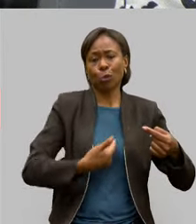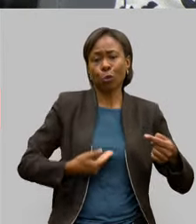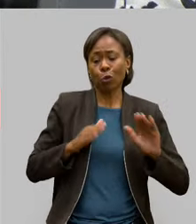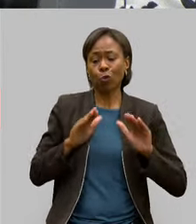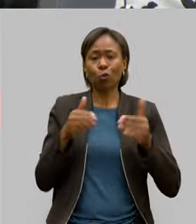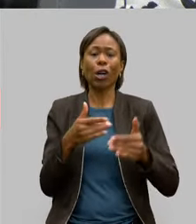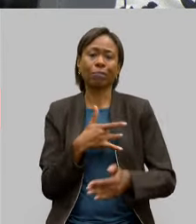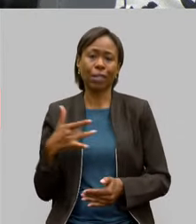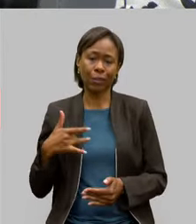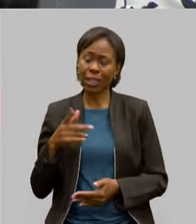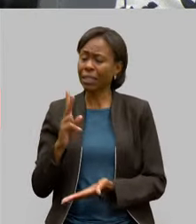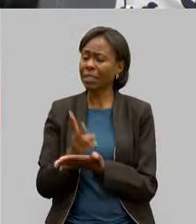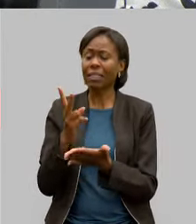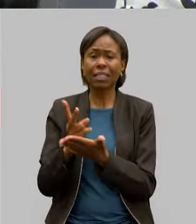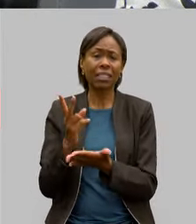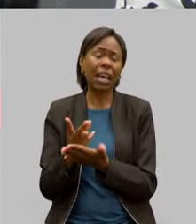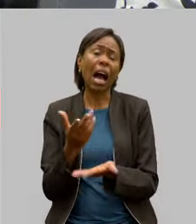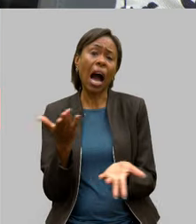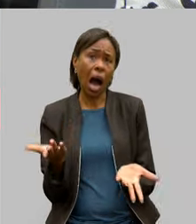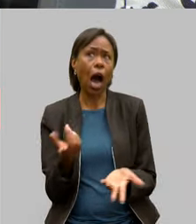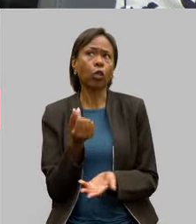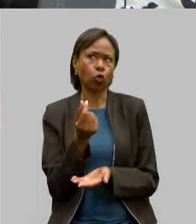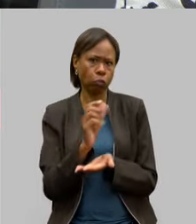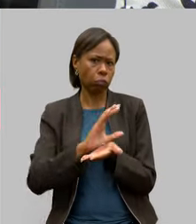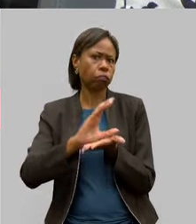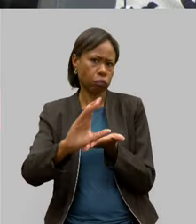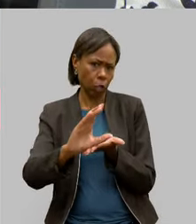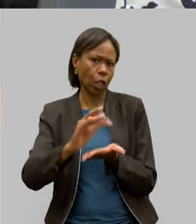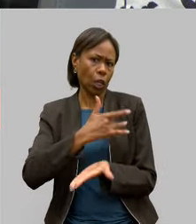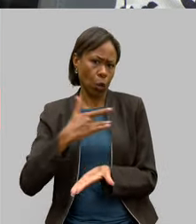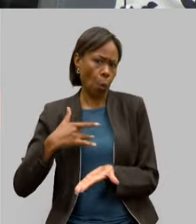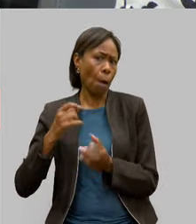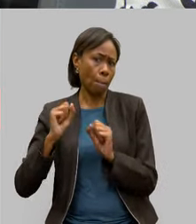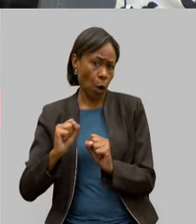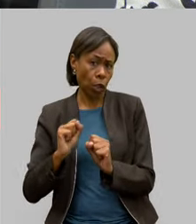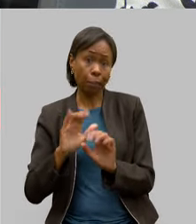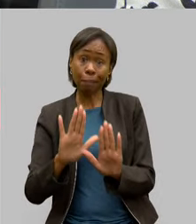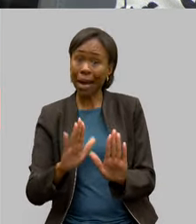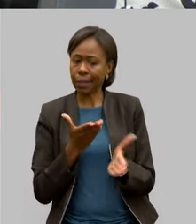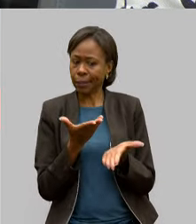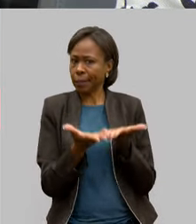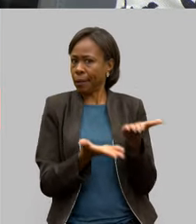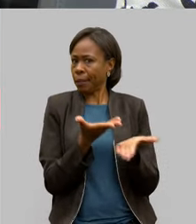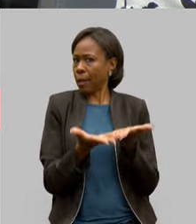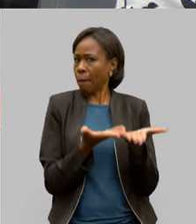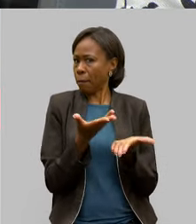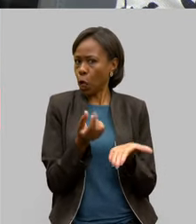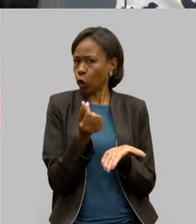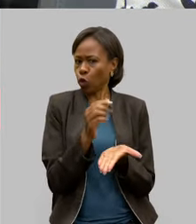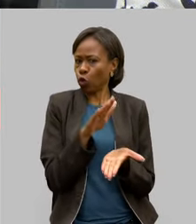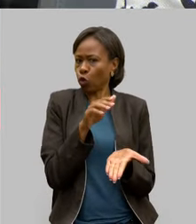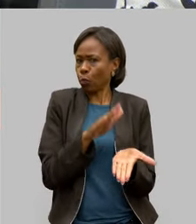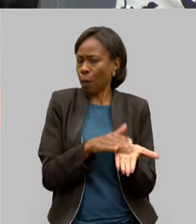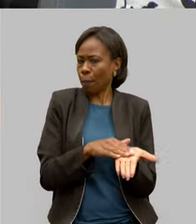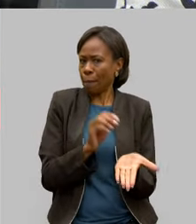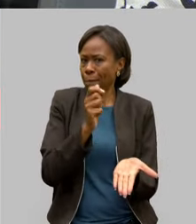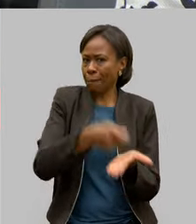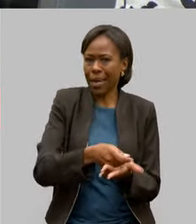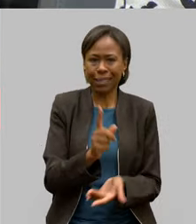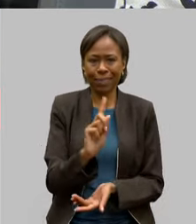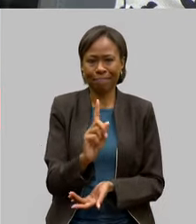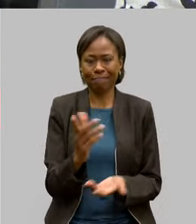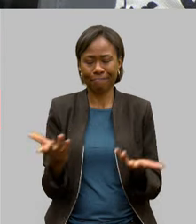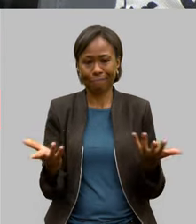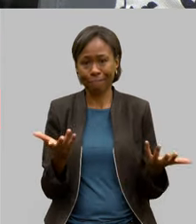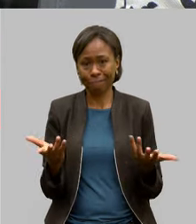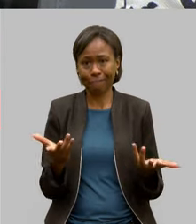seja vos investimentos podem ser feitos em relação à saúde o tratamento não né é a reserva do possível que iso é discutido muito